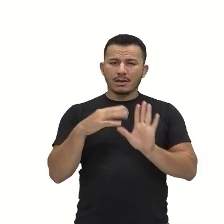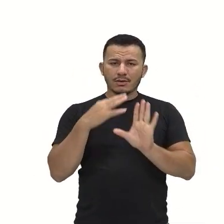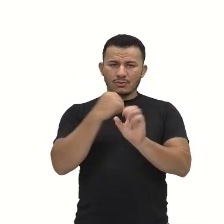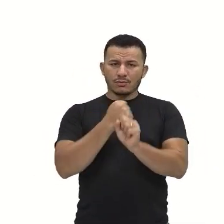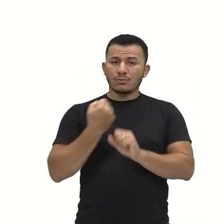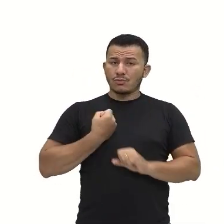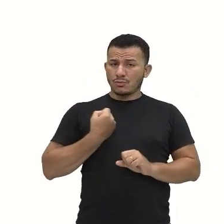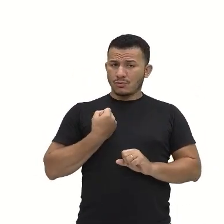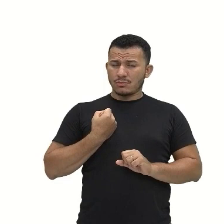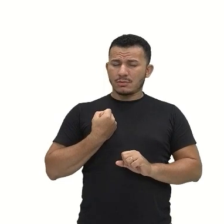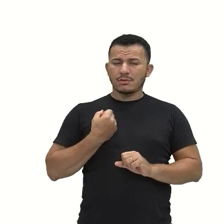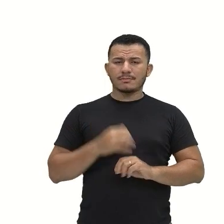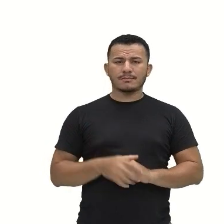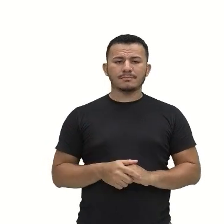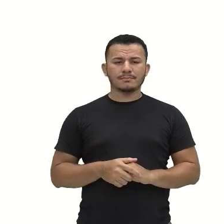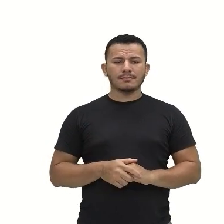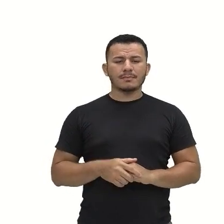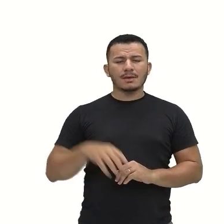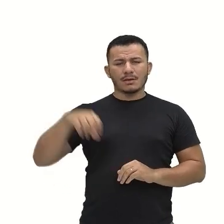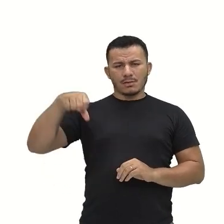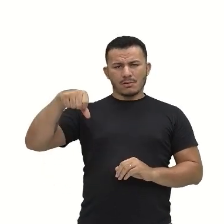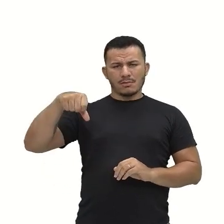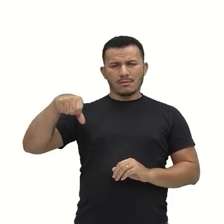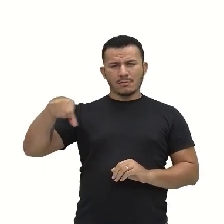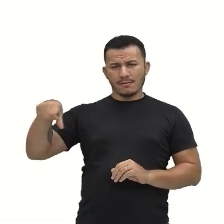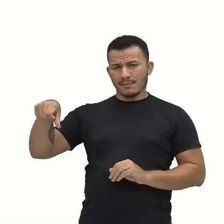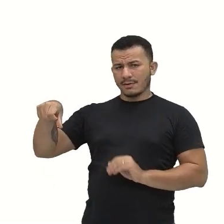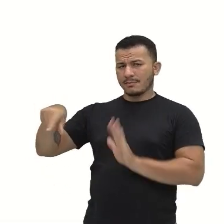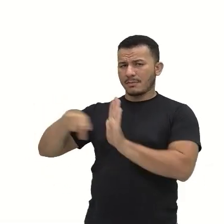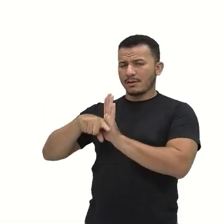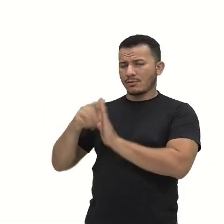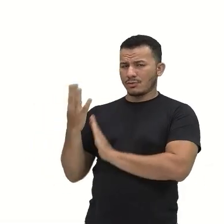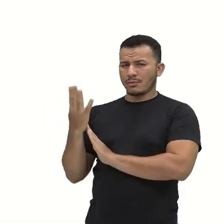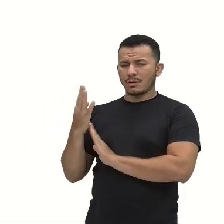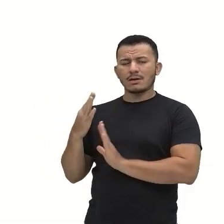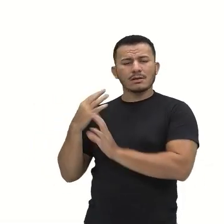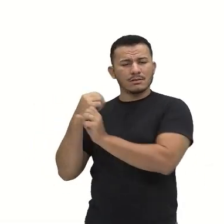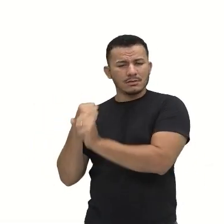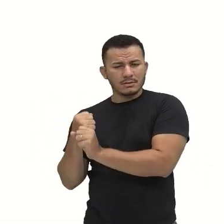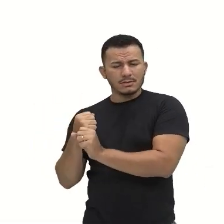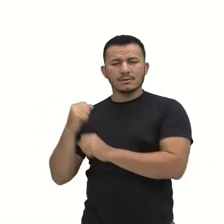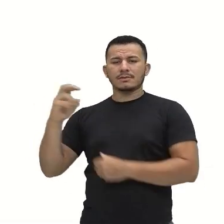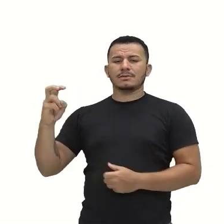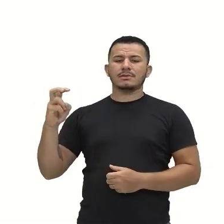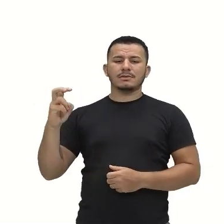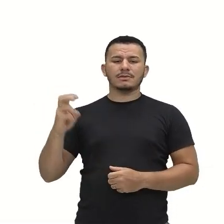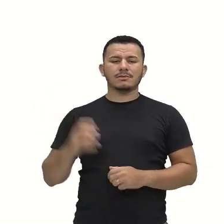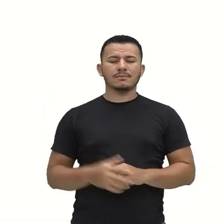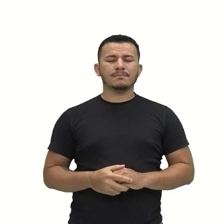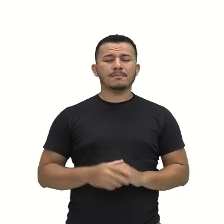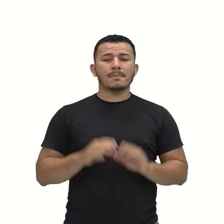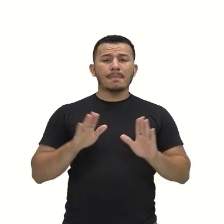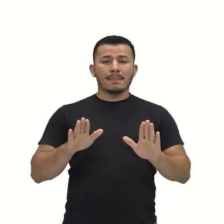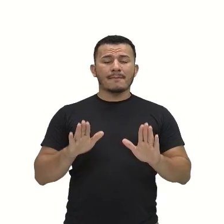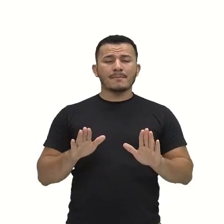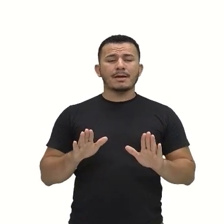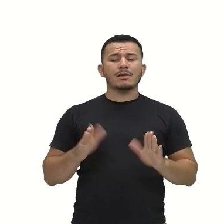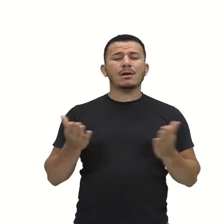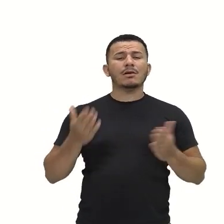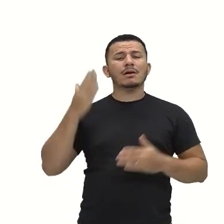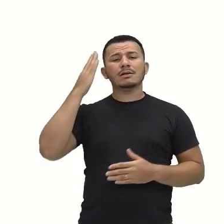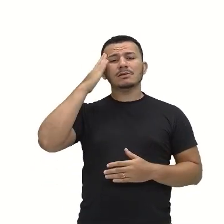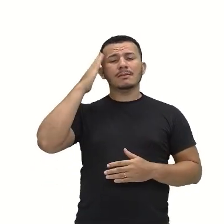os números. Ora, eu tenho 9, vou tirar 4, vai ficar 5. Agora vem um